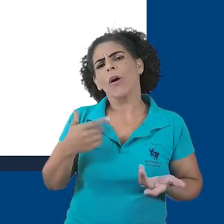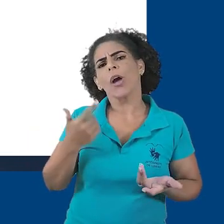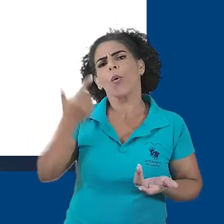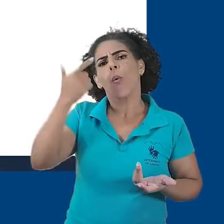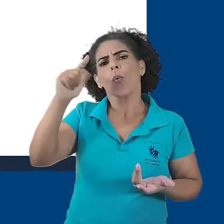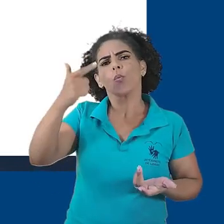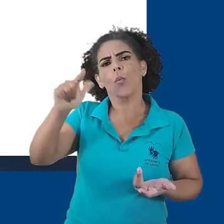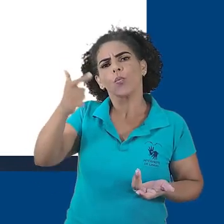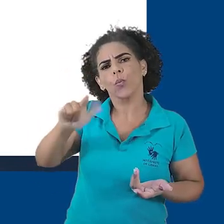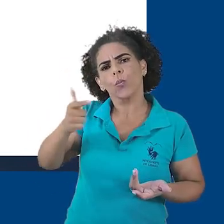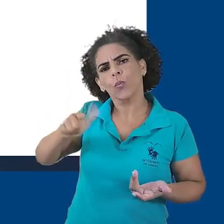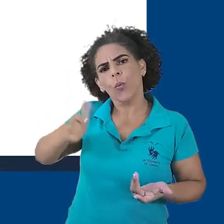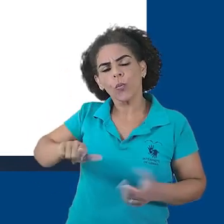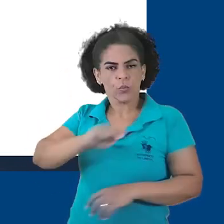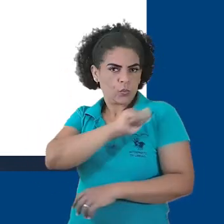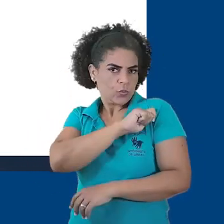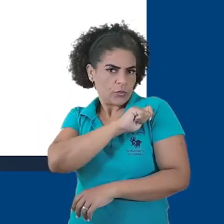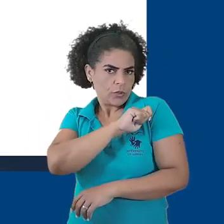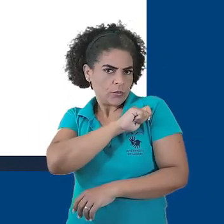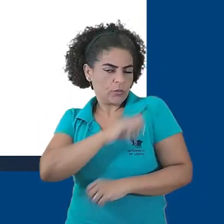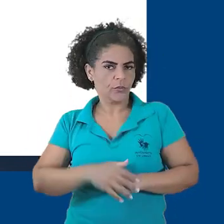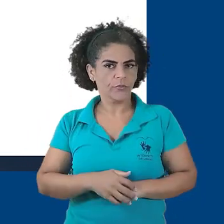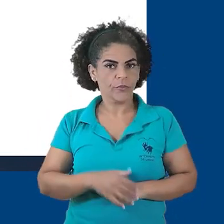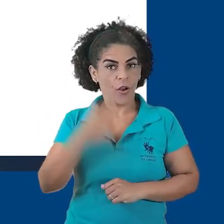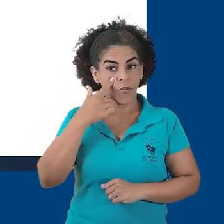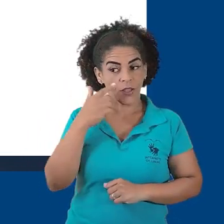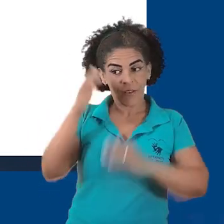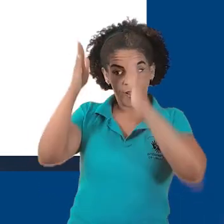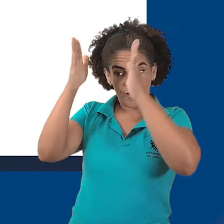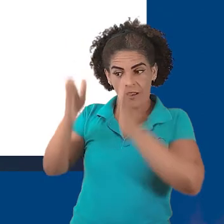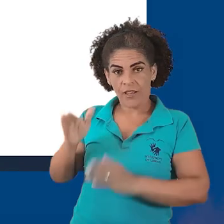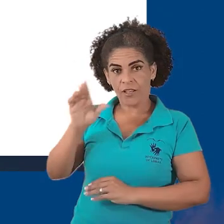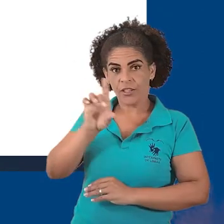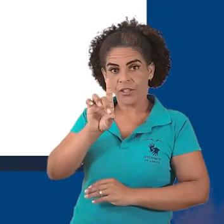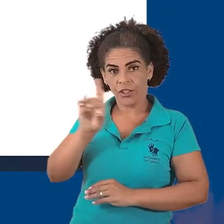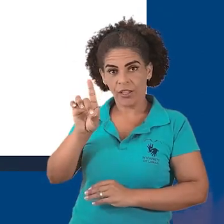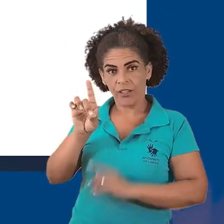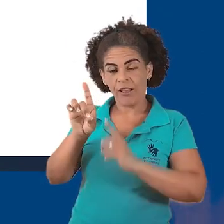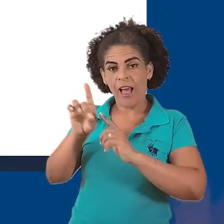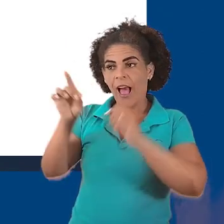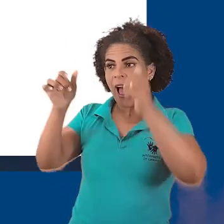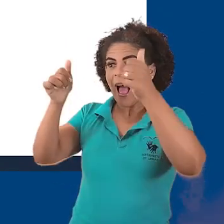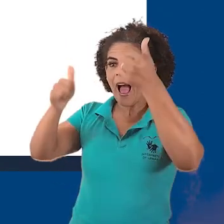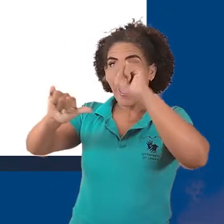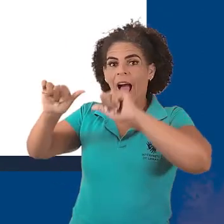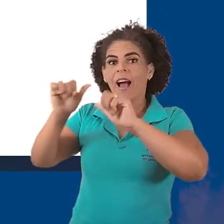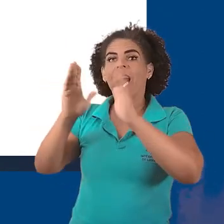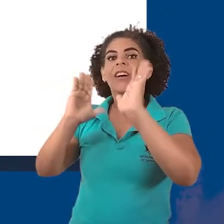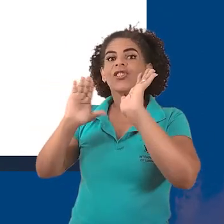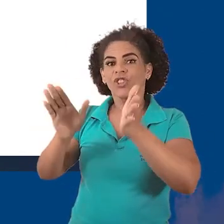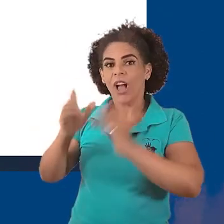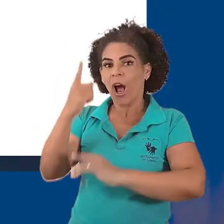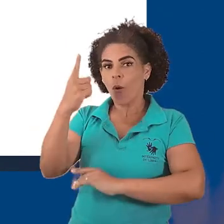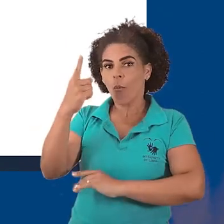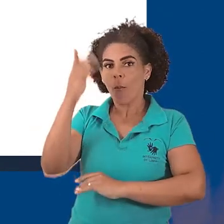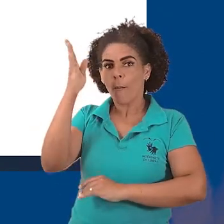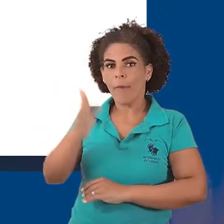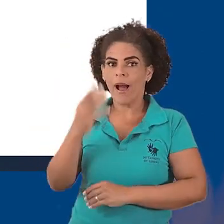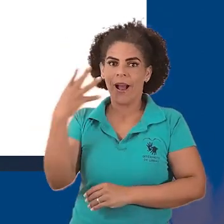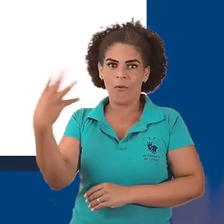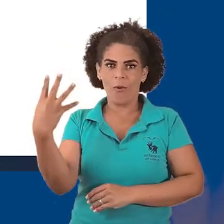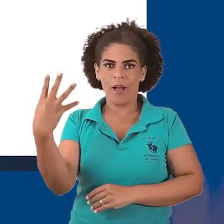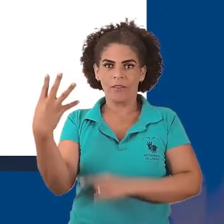outros estudantes. Repare que no painel à direita eu tenho a frase avaliado 1 de